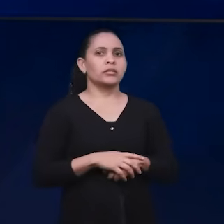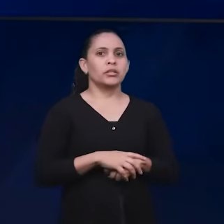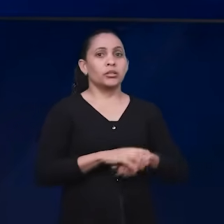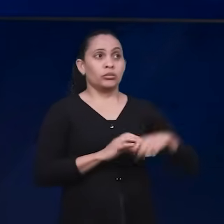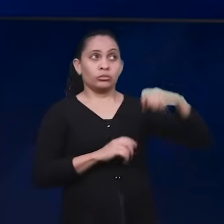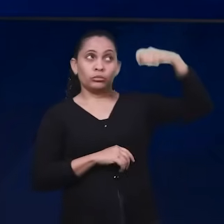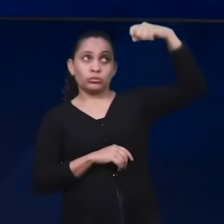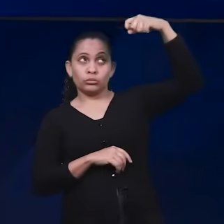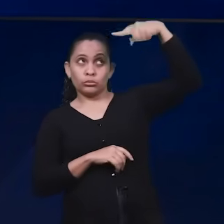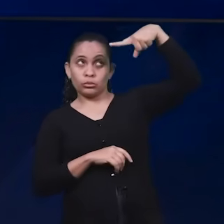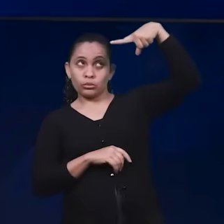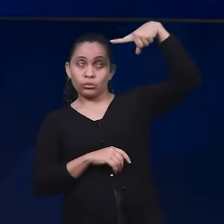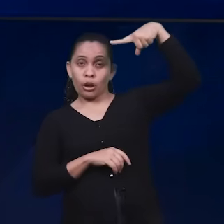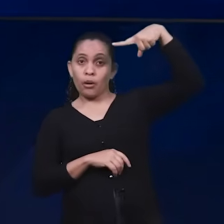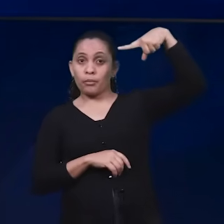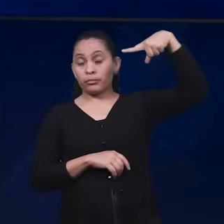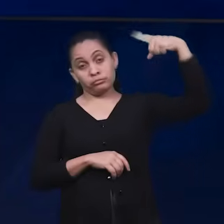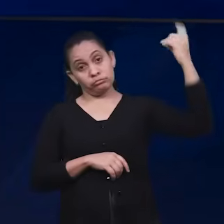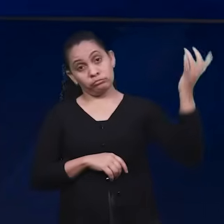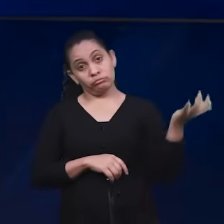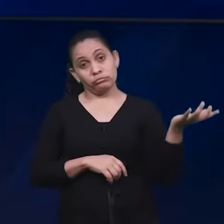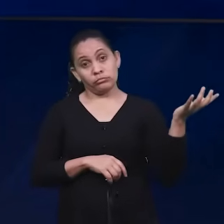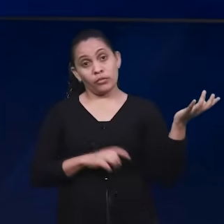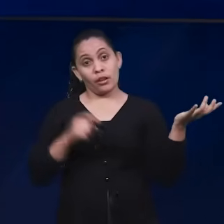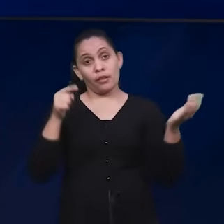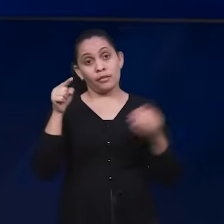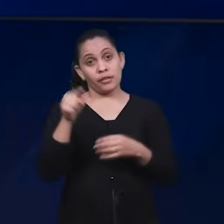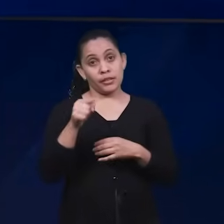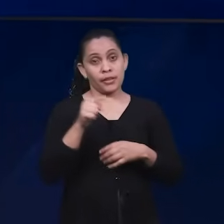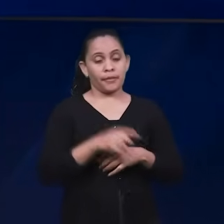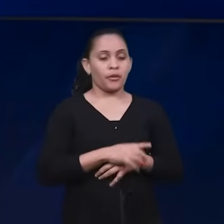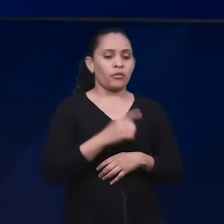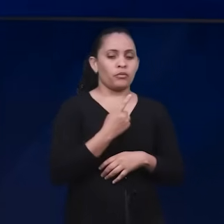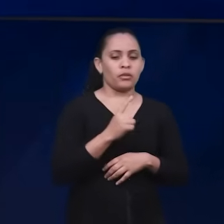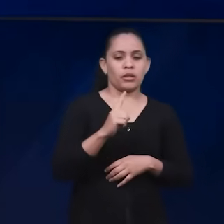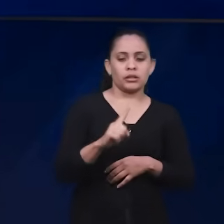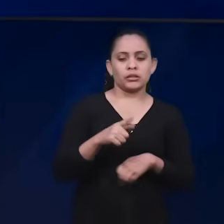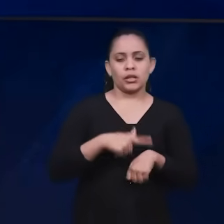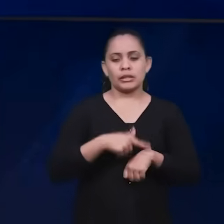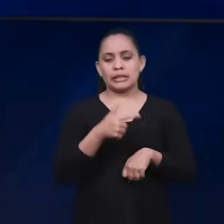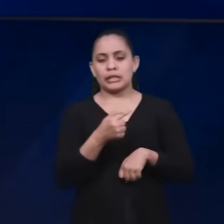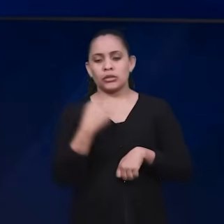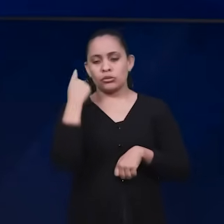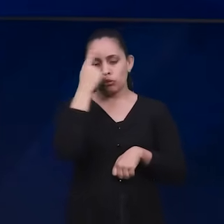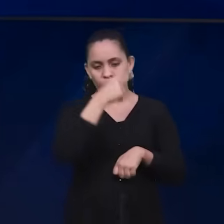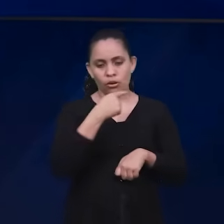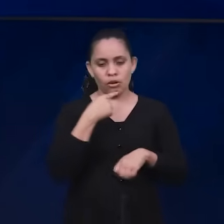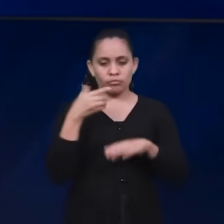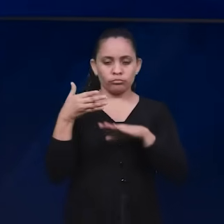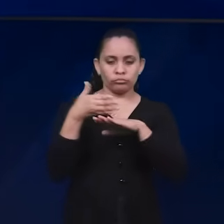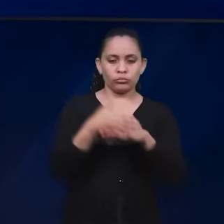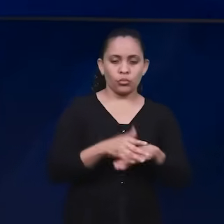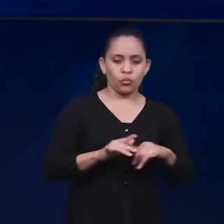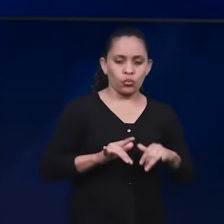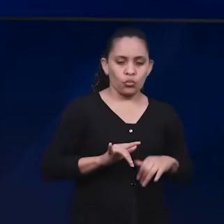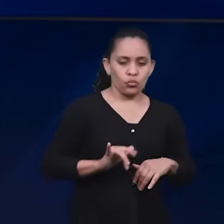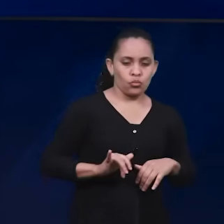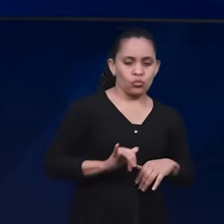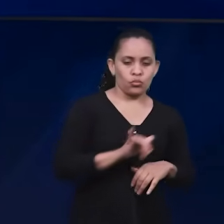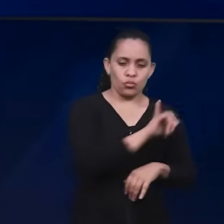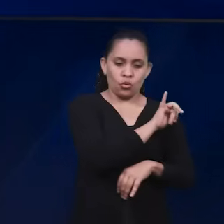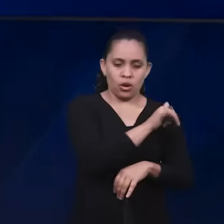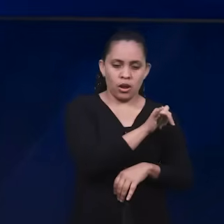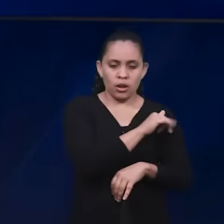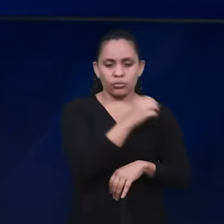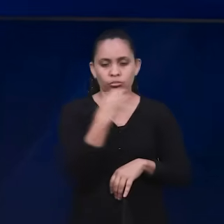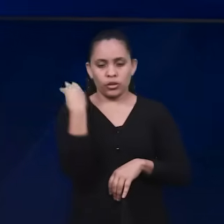do som ou qualquer contagem assim, eu vou sair daqui, vou gastar 7 horas para chegar no Rio de Janeiro,